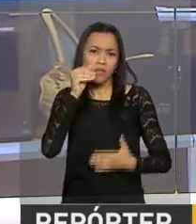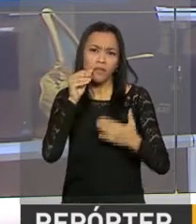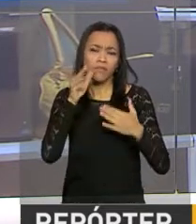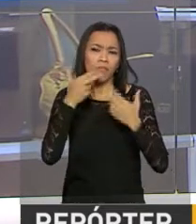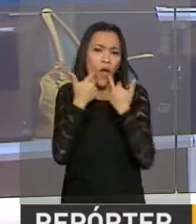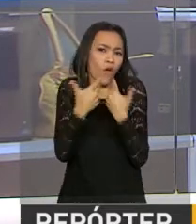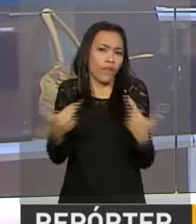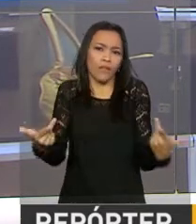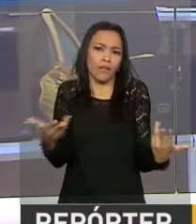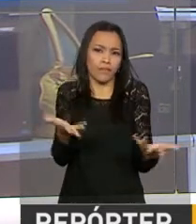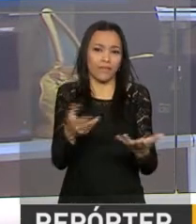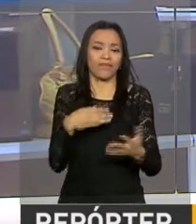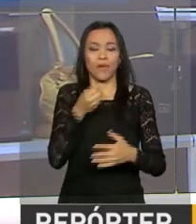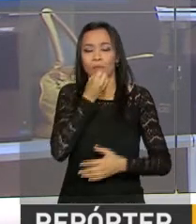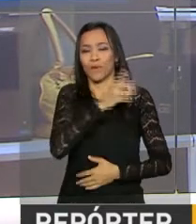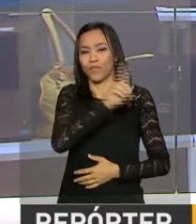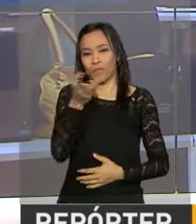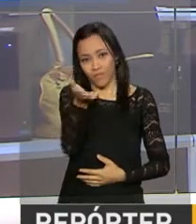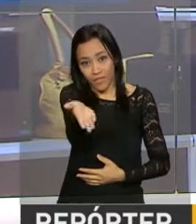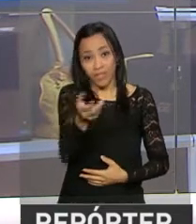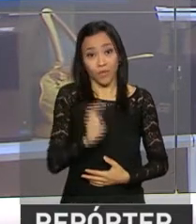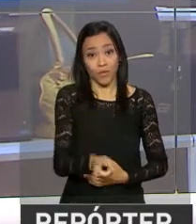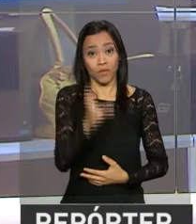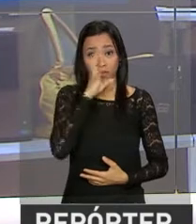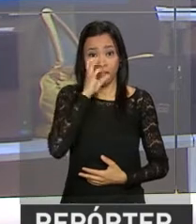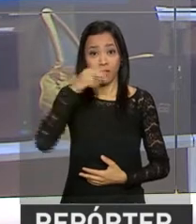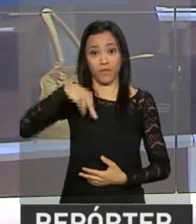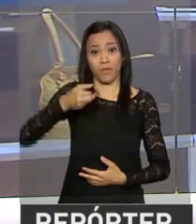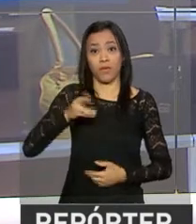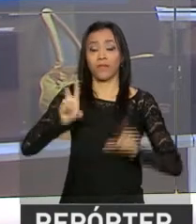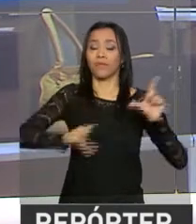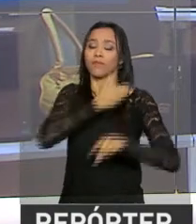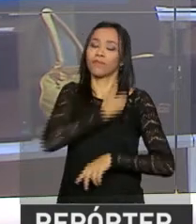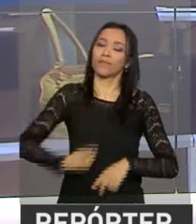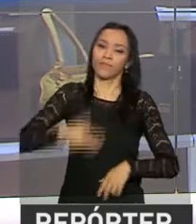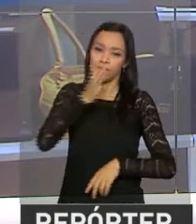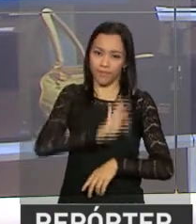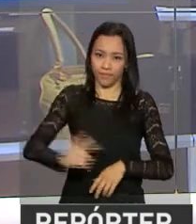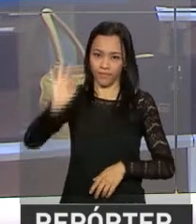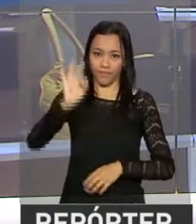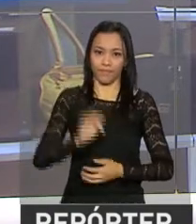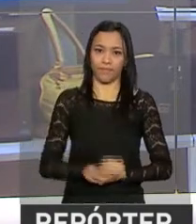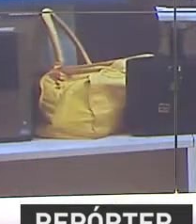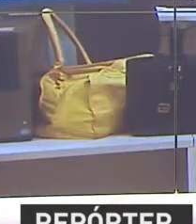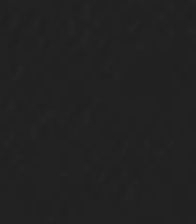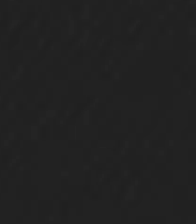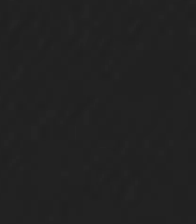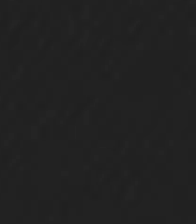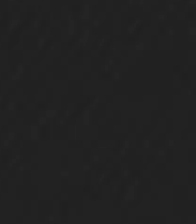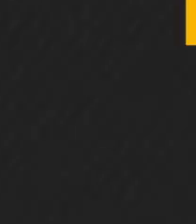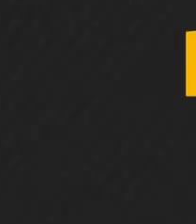nossas redes sociais bom dia pra você continue com a gente e nbr a tv do governo federal